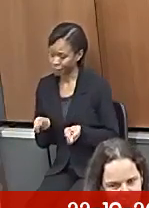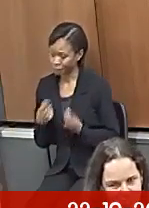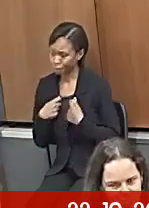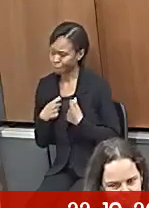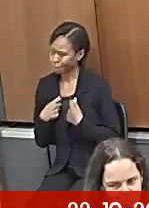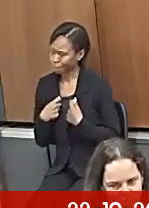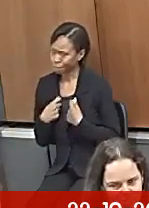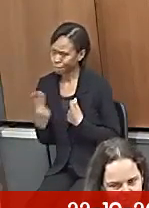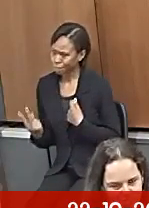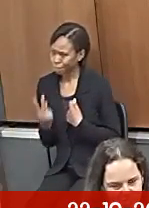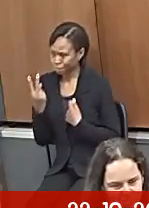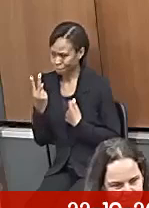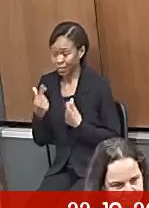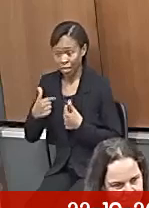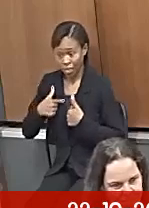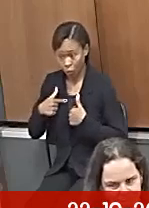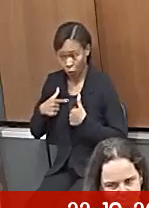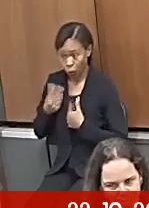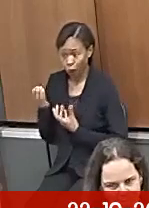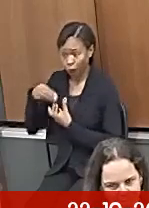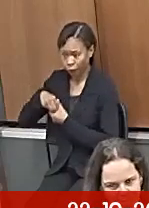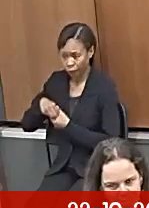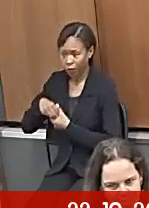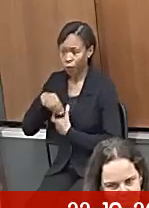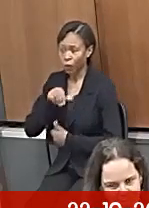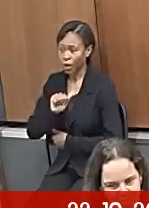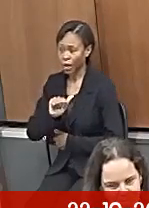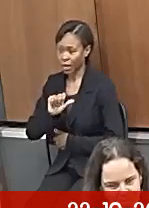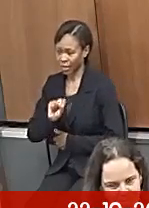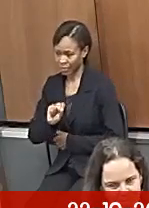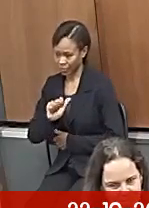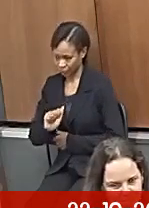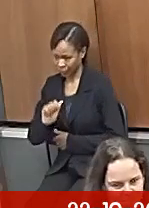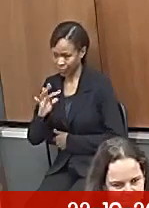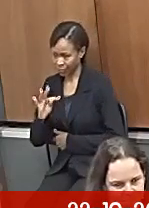um membro da Azateia, ajudei a fundar a Azateia,